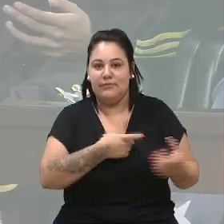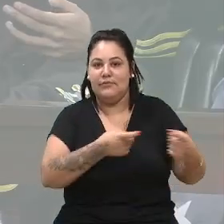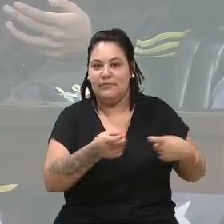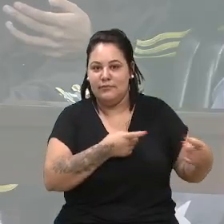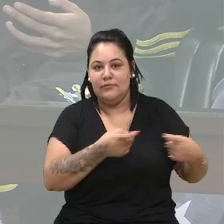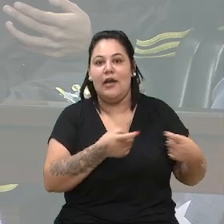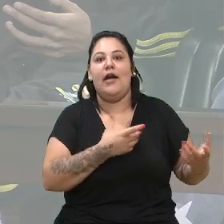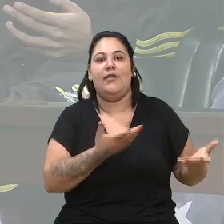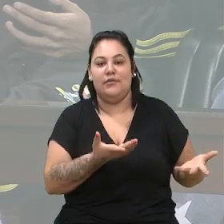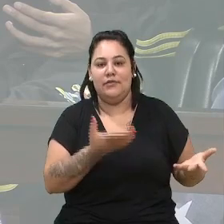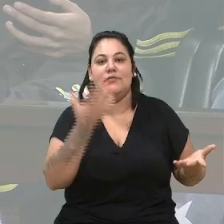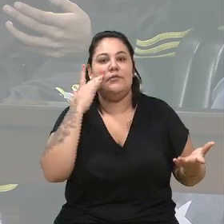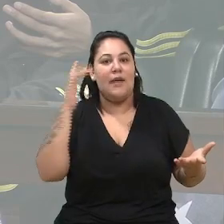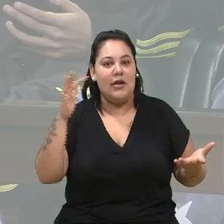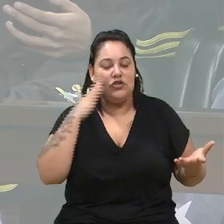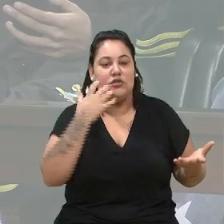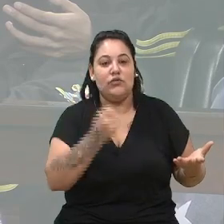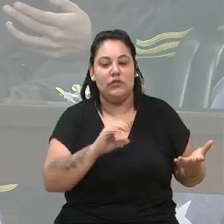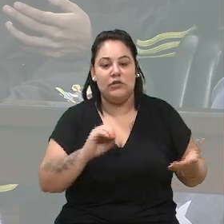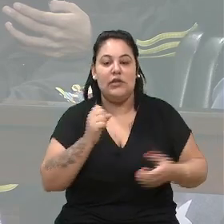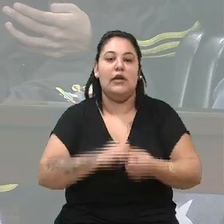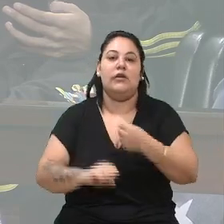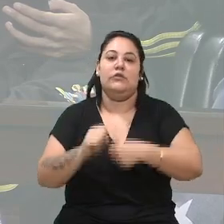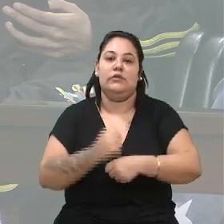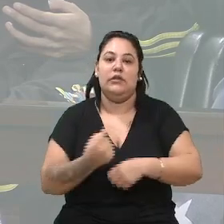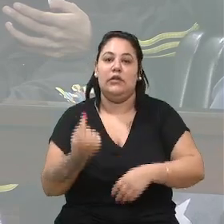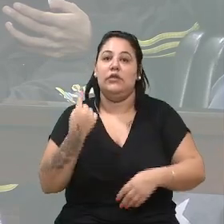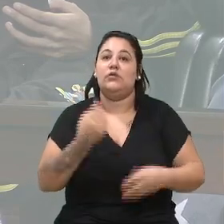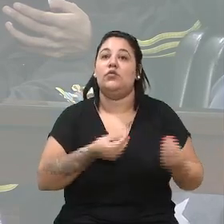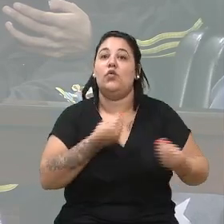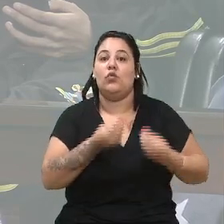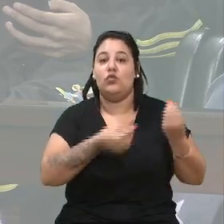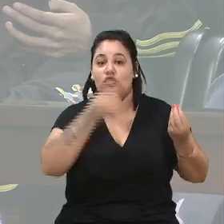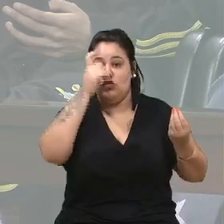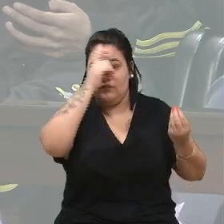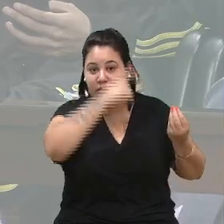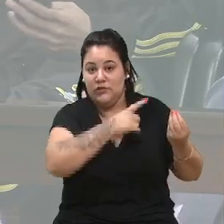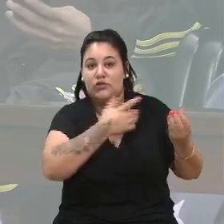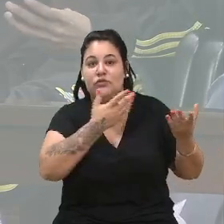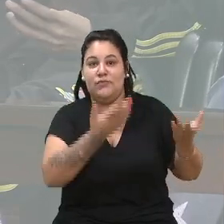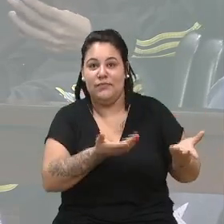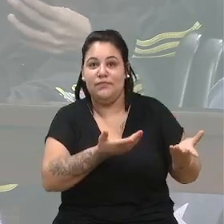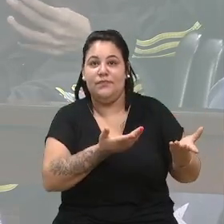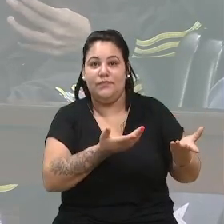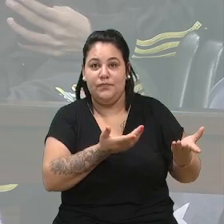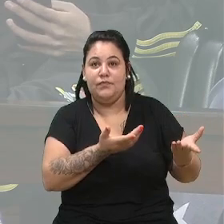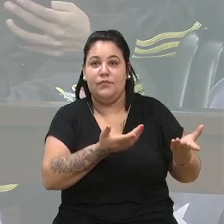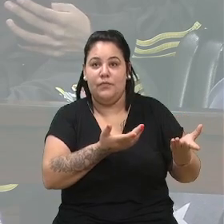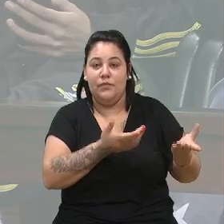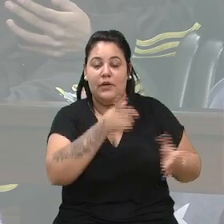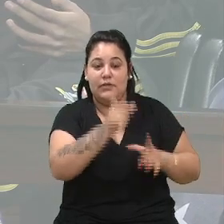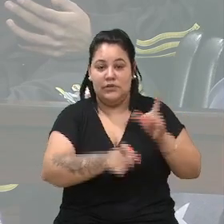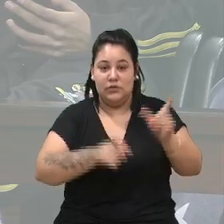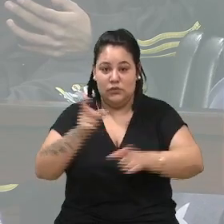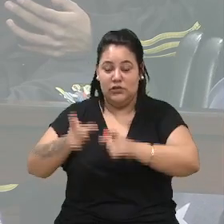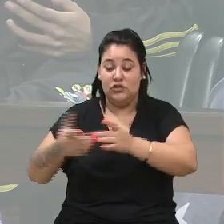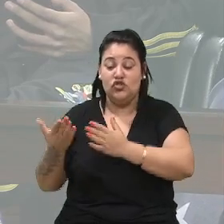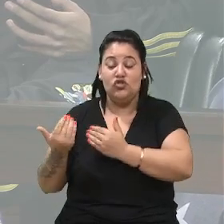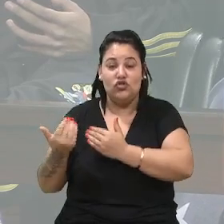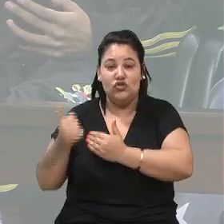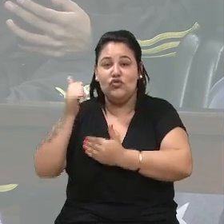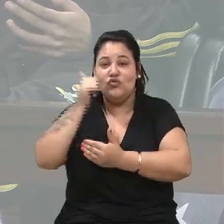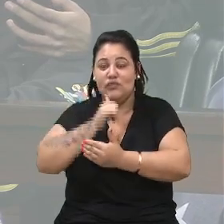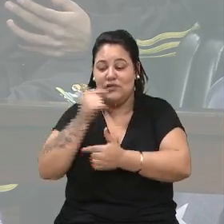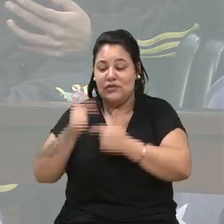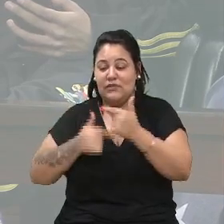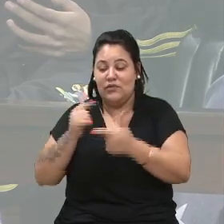Imagine há 80 anos atrás o quão foi difícil para aquelas pessoas, para aquelas jovens que